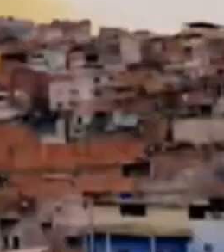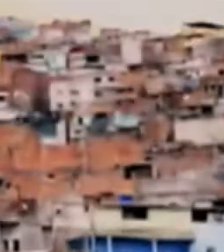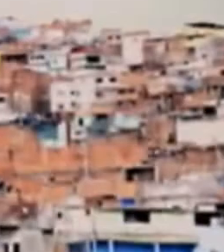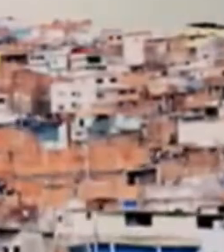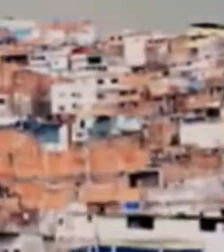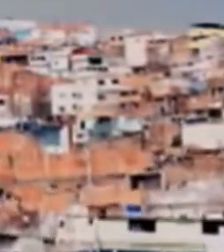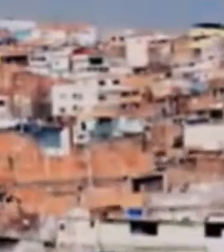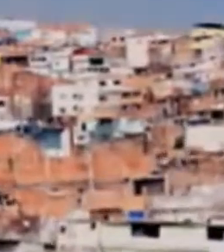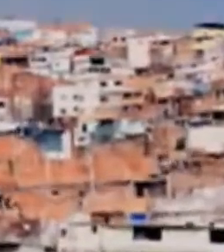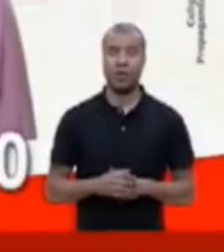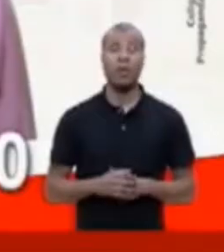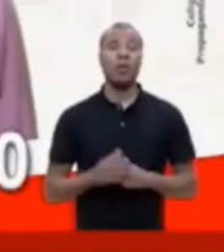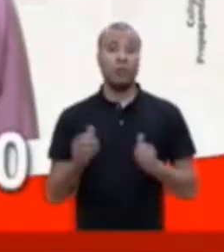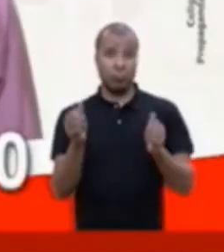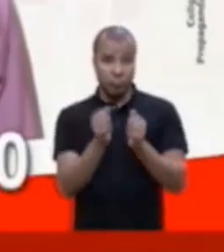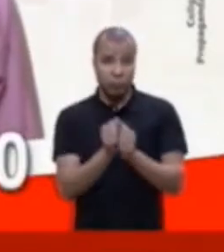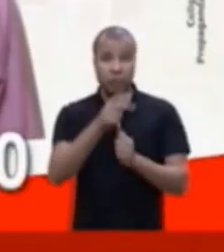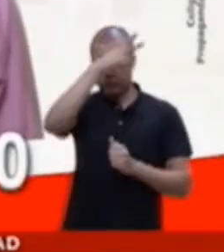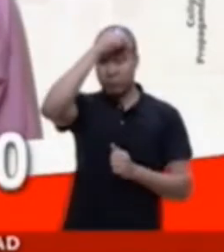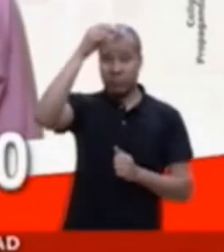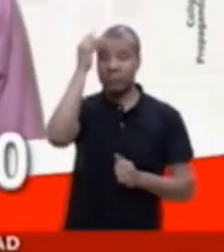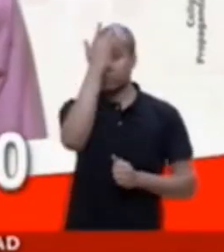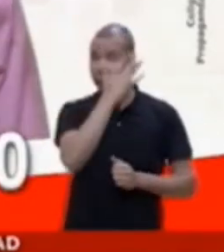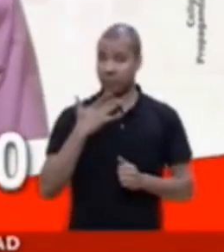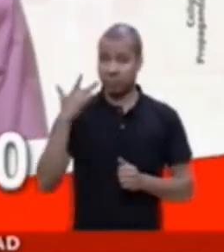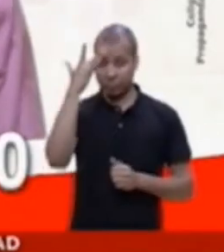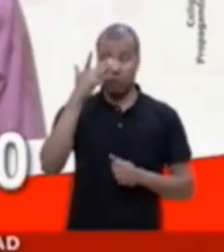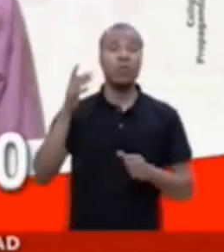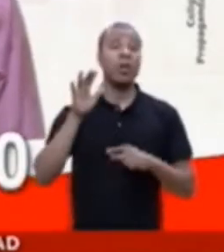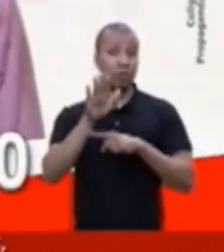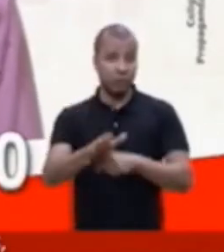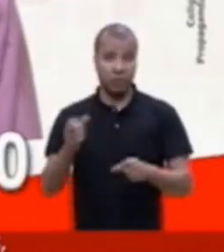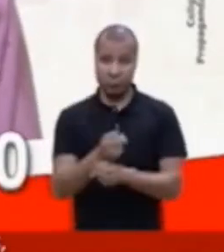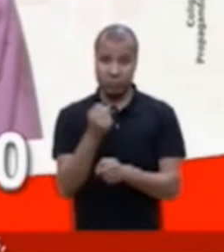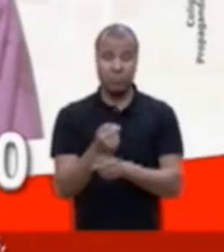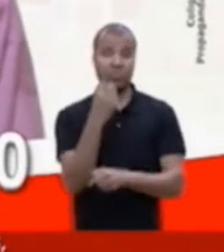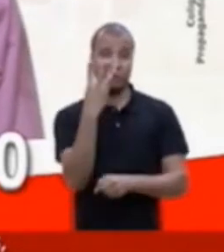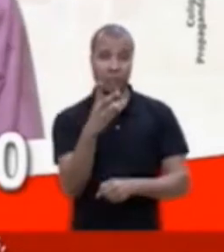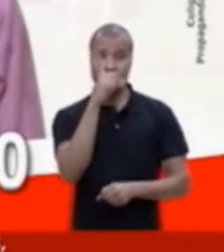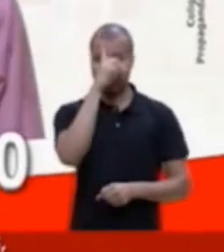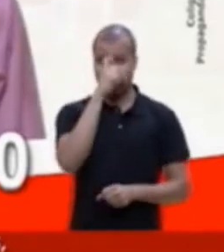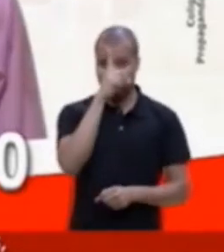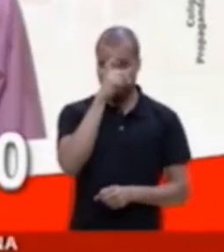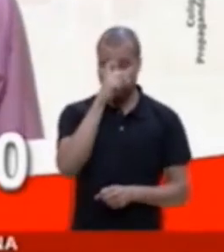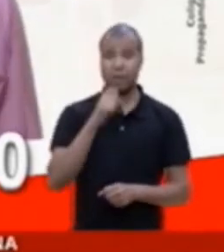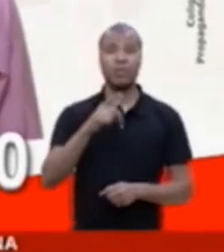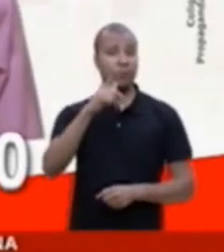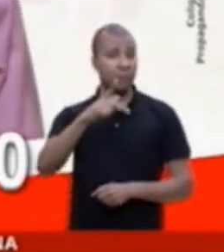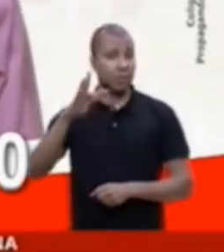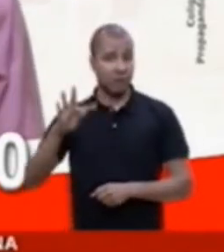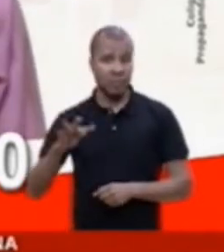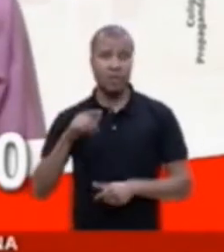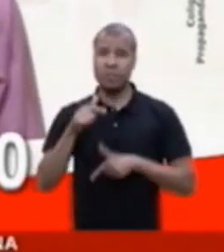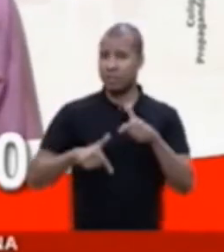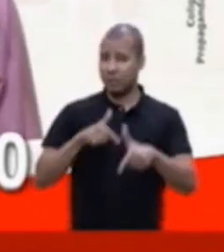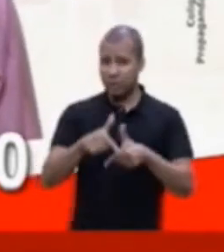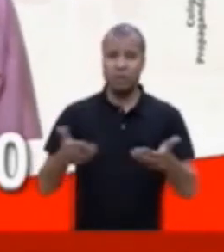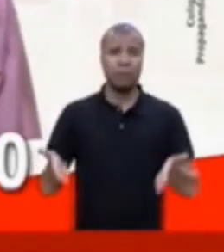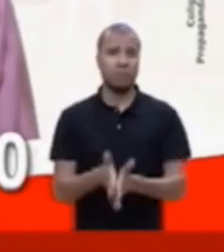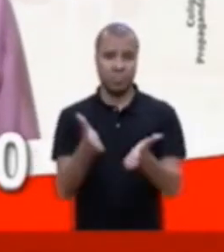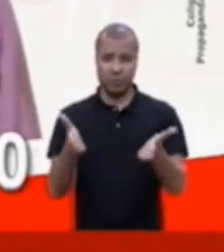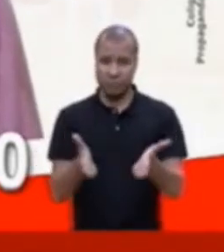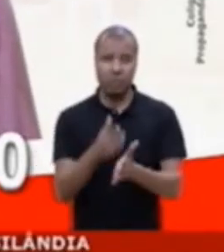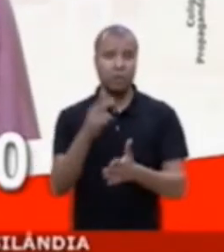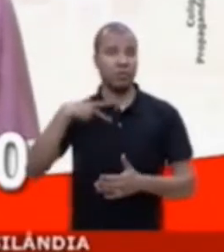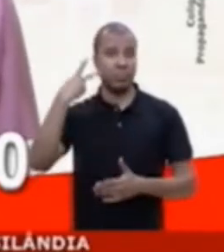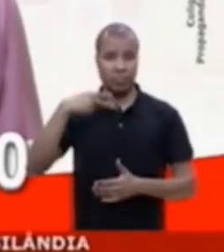Vote 13, vote PT. Como vereador, apoio o prefeito Haddad a fazer 3 hospitais. O da Vila Santa Catarina já